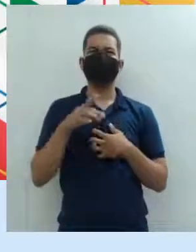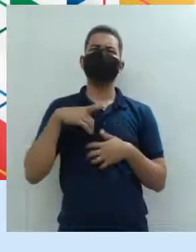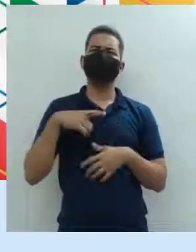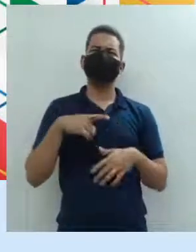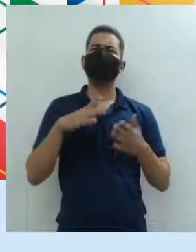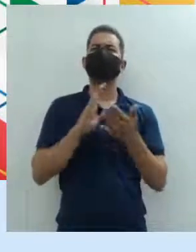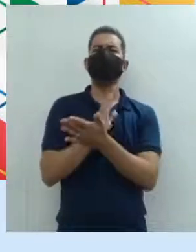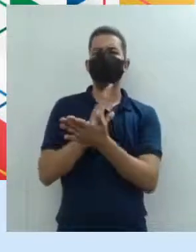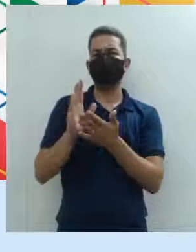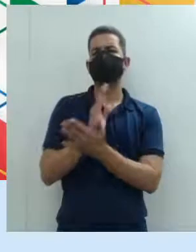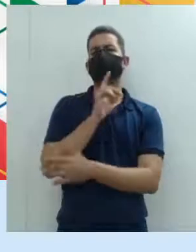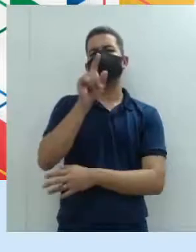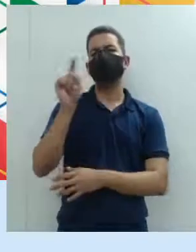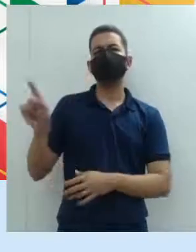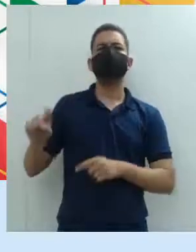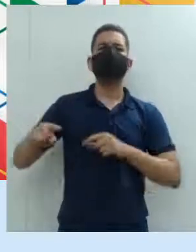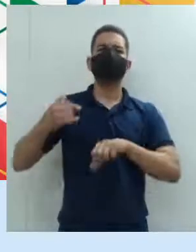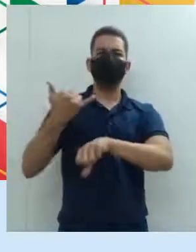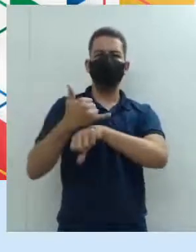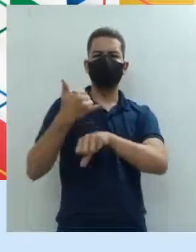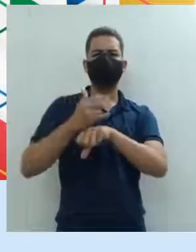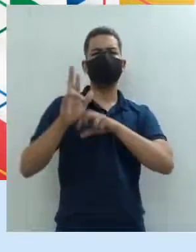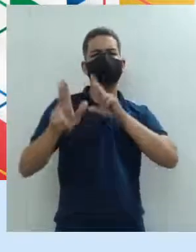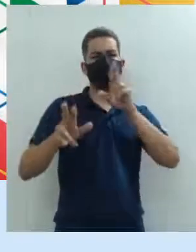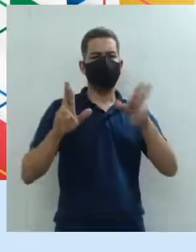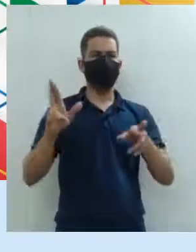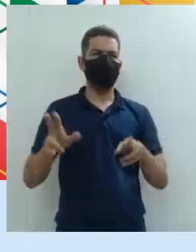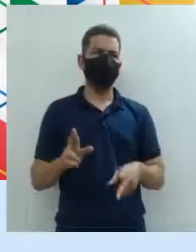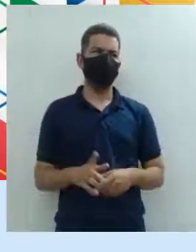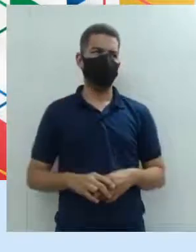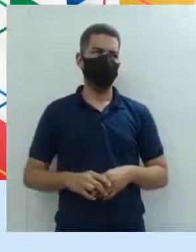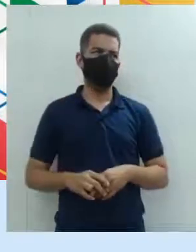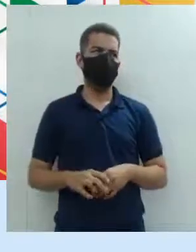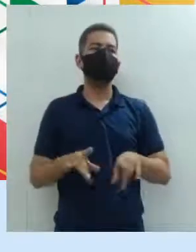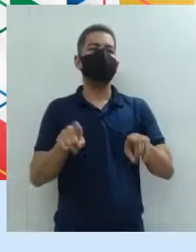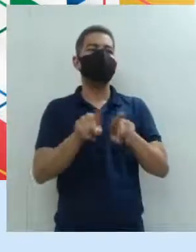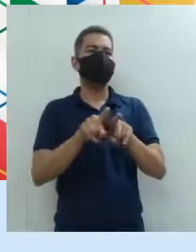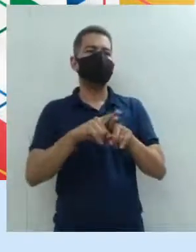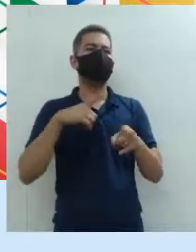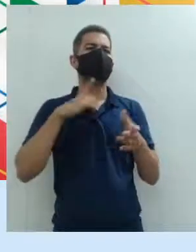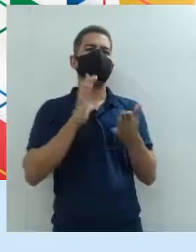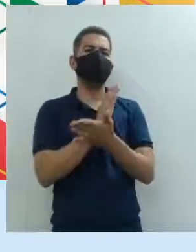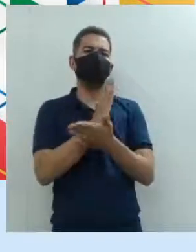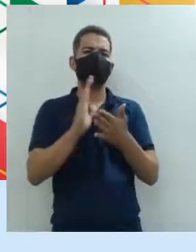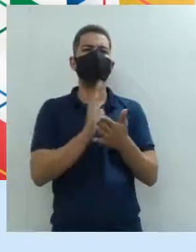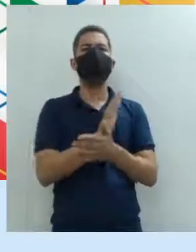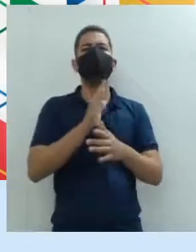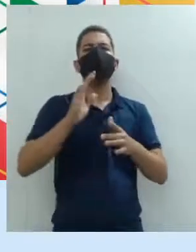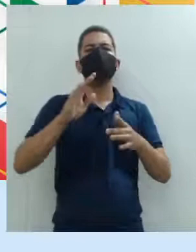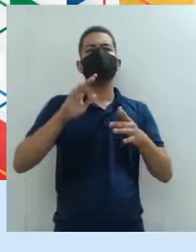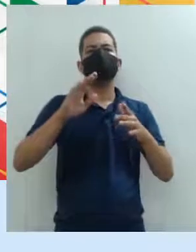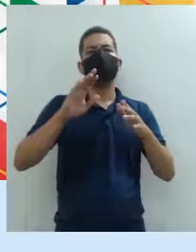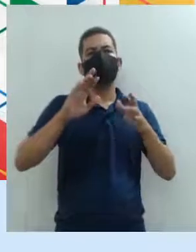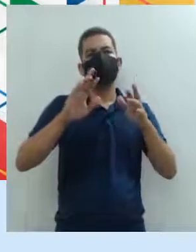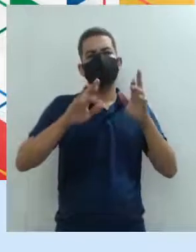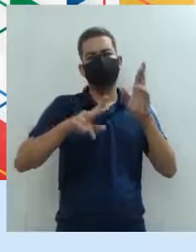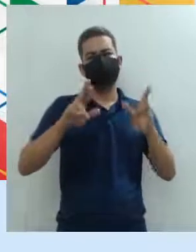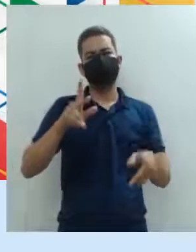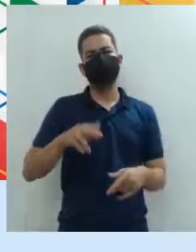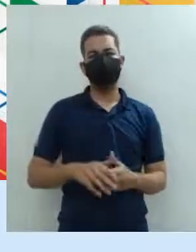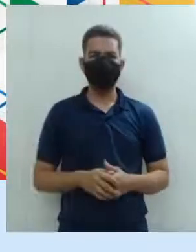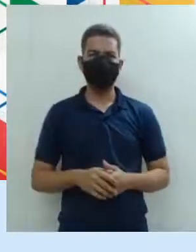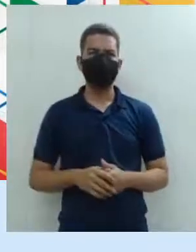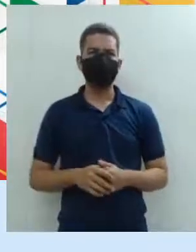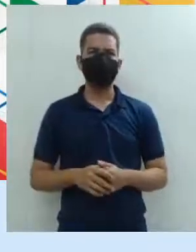Existem materiais que vão conseguir ter um fluxo de calor melhor, já existem materiais onde esse fluxo não vai ser tão legal assim